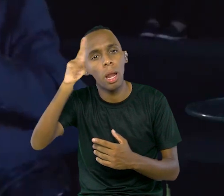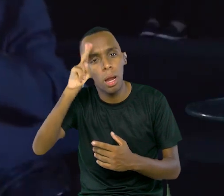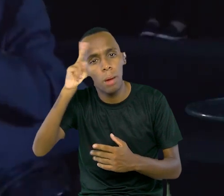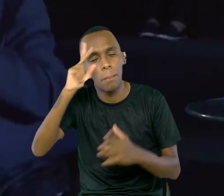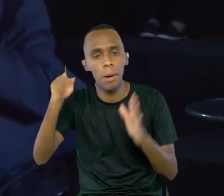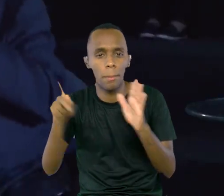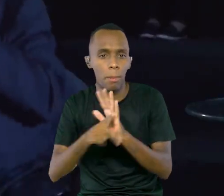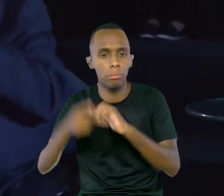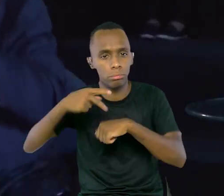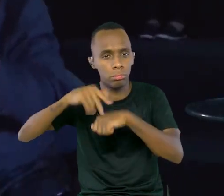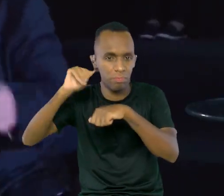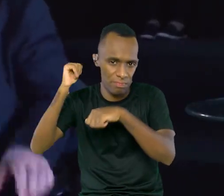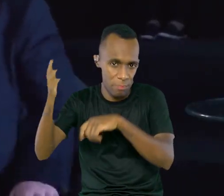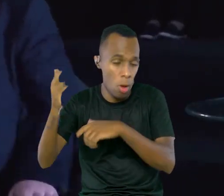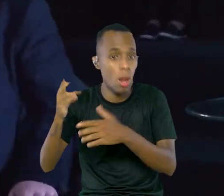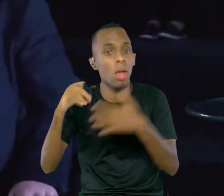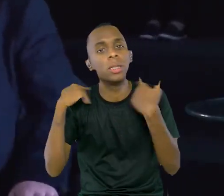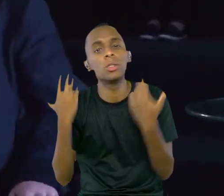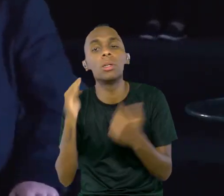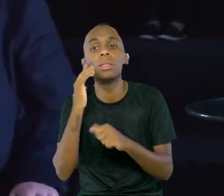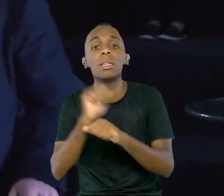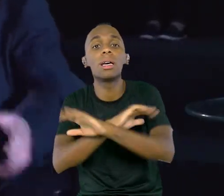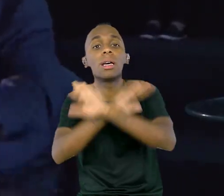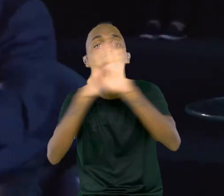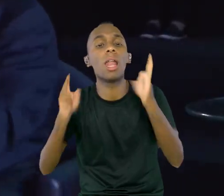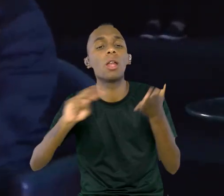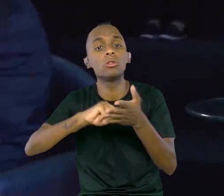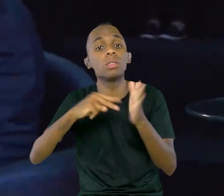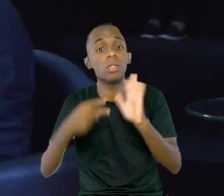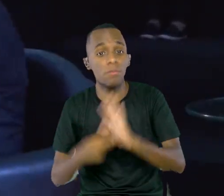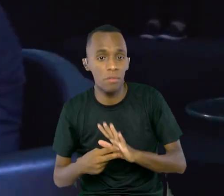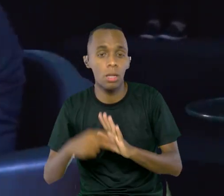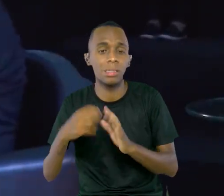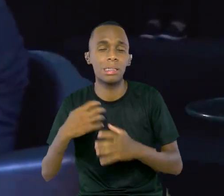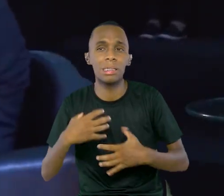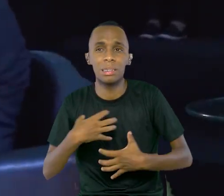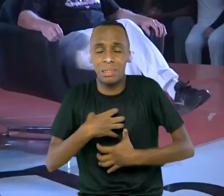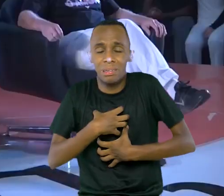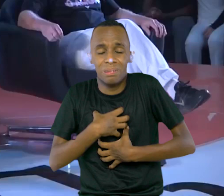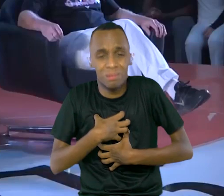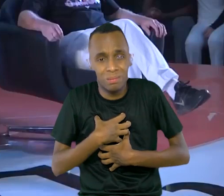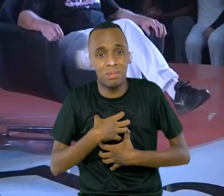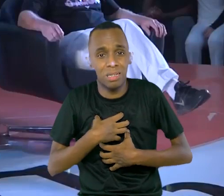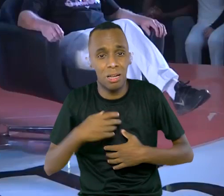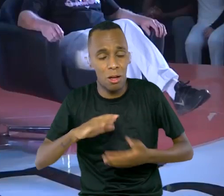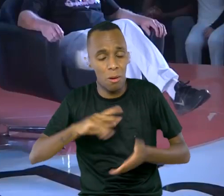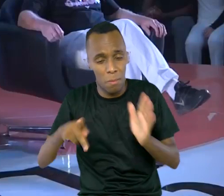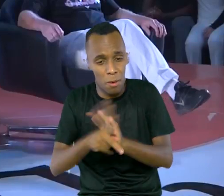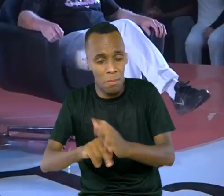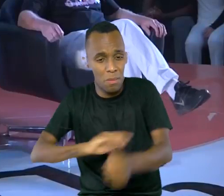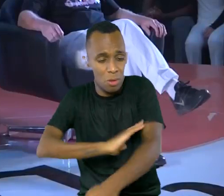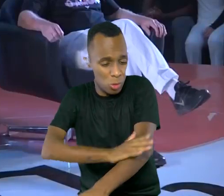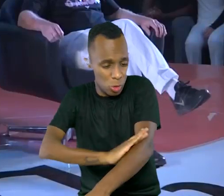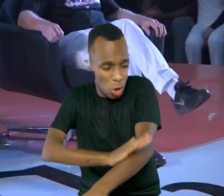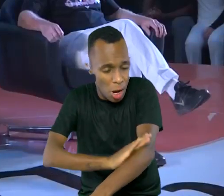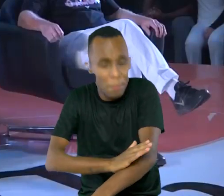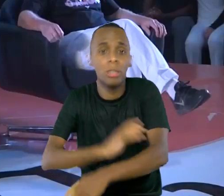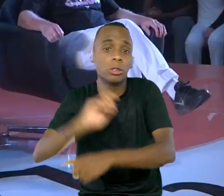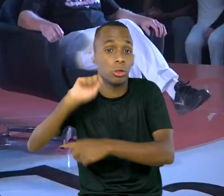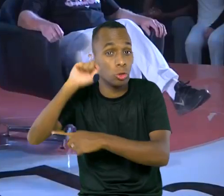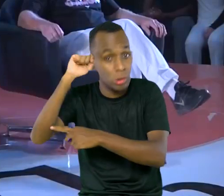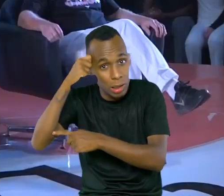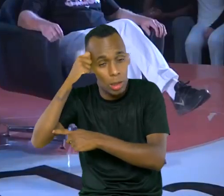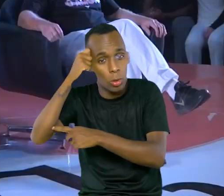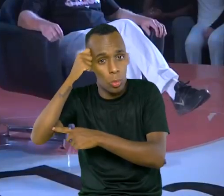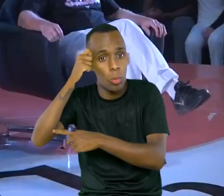Memórias Fortes do Huckleberry Finn, por exemplo, para entender o que significava a dor da discriminação e do racismo